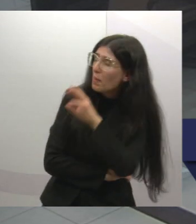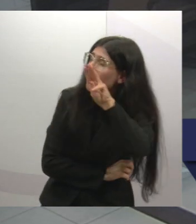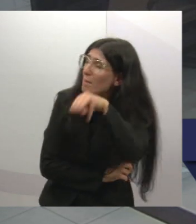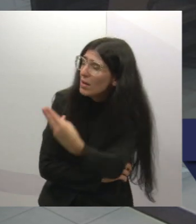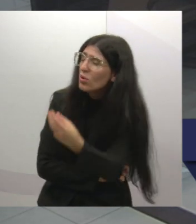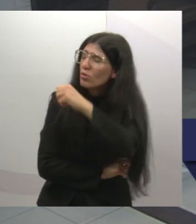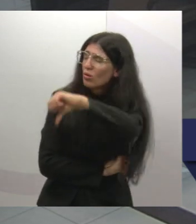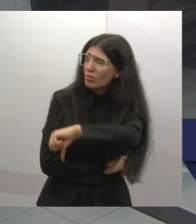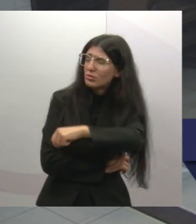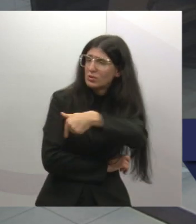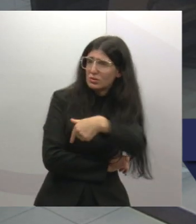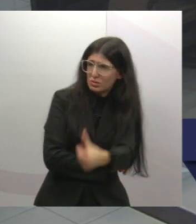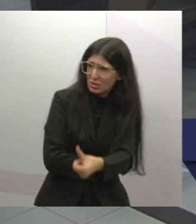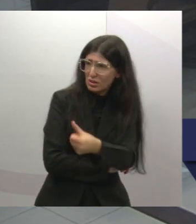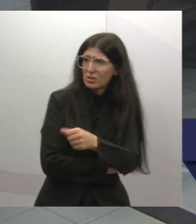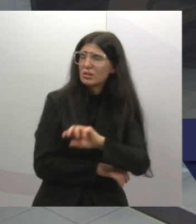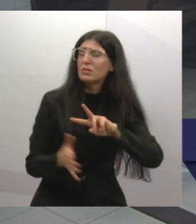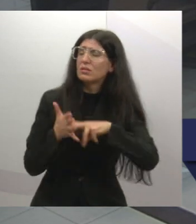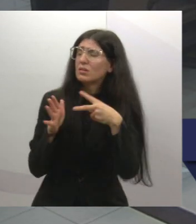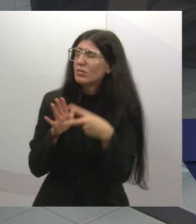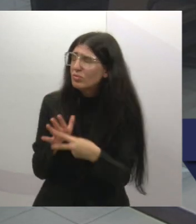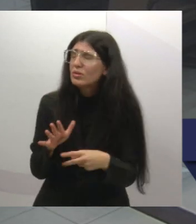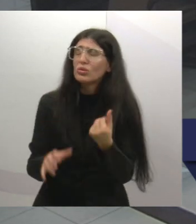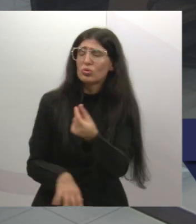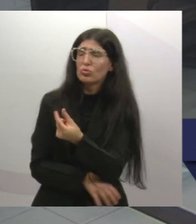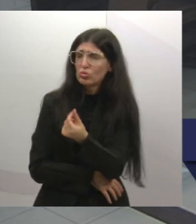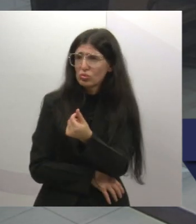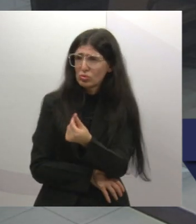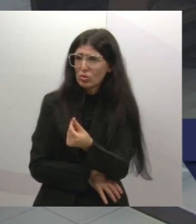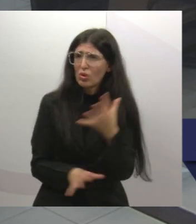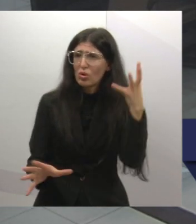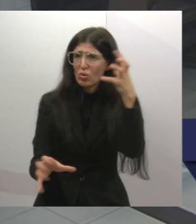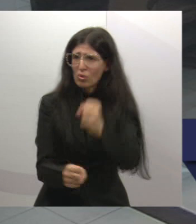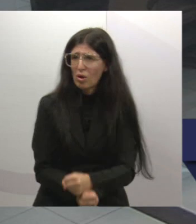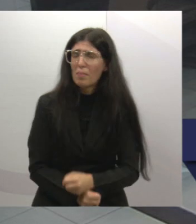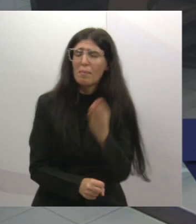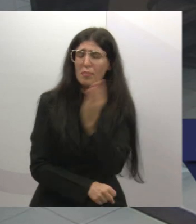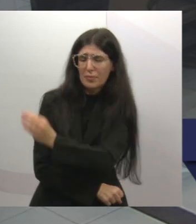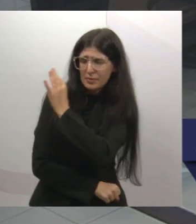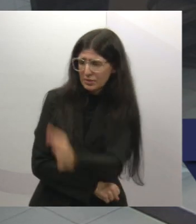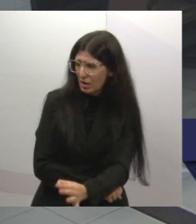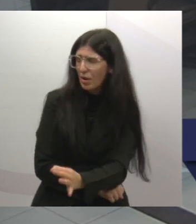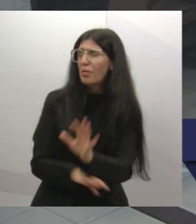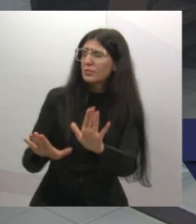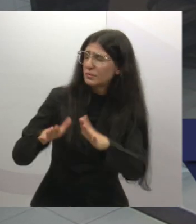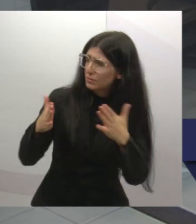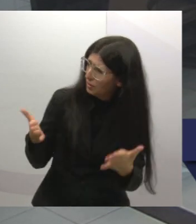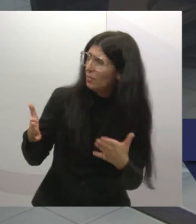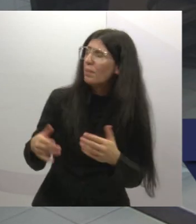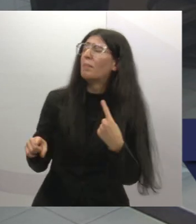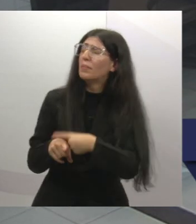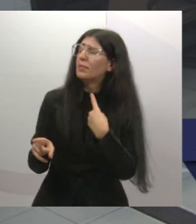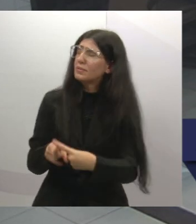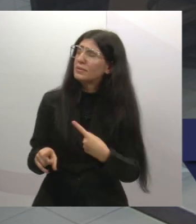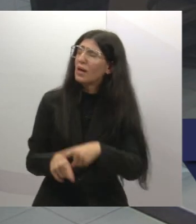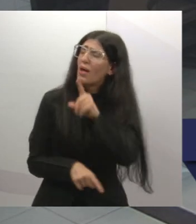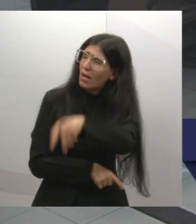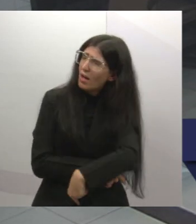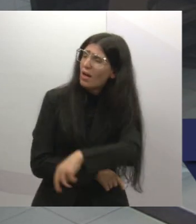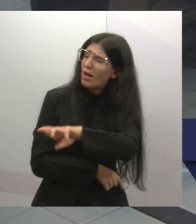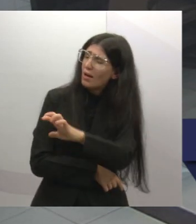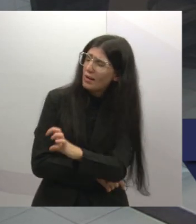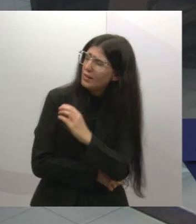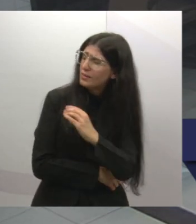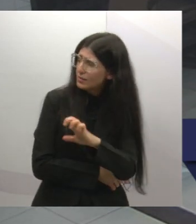208.936, é o valor que é utilizado para fazer o cálculo do percentual. Então, essas são as receitas que